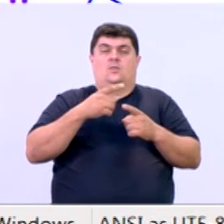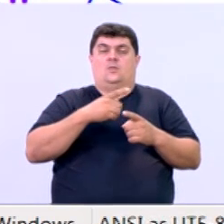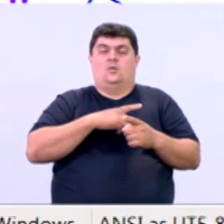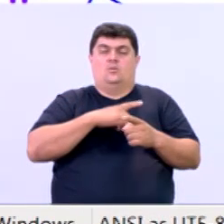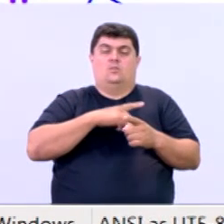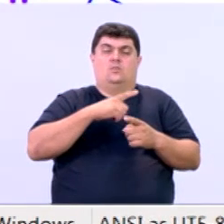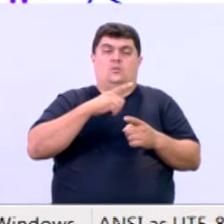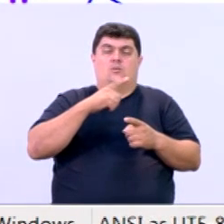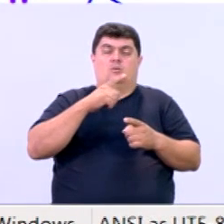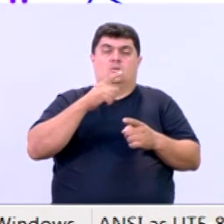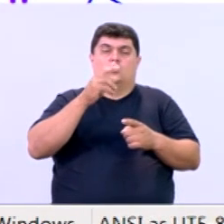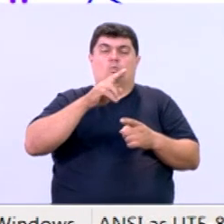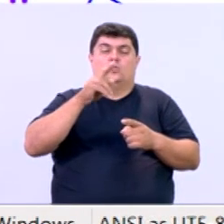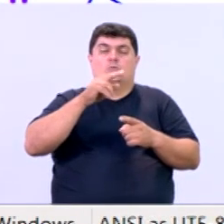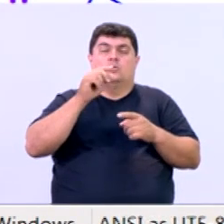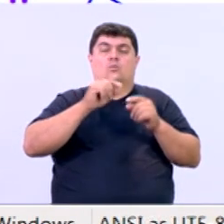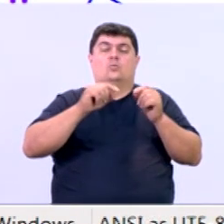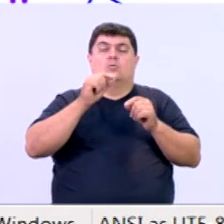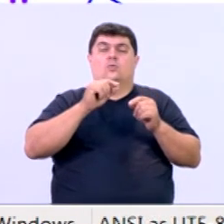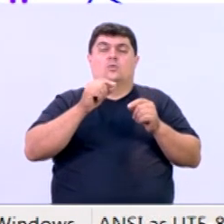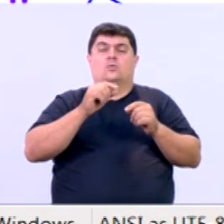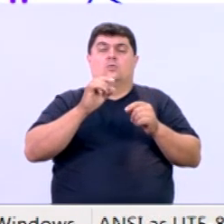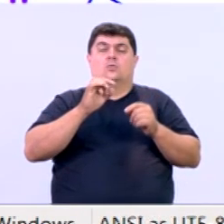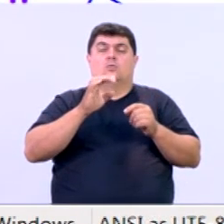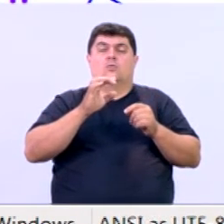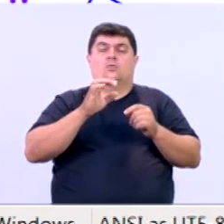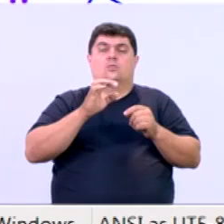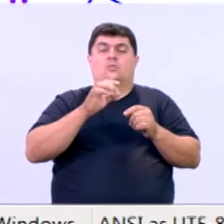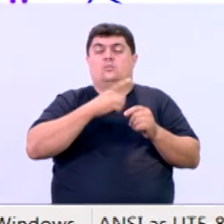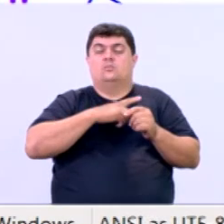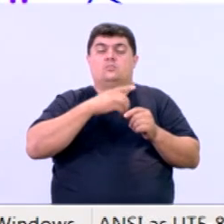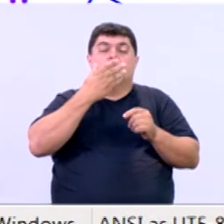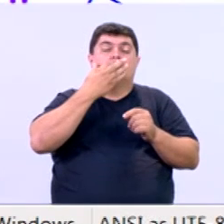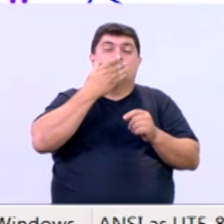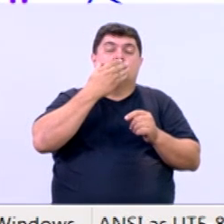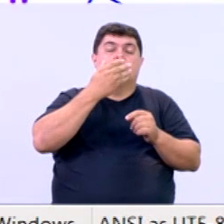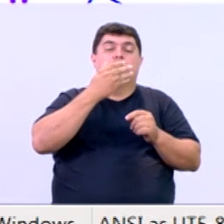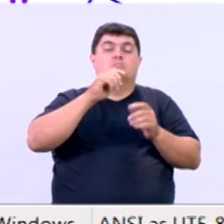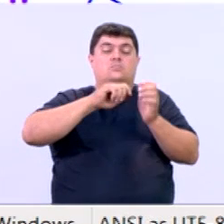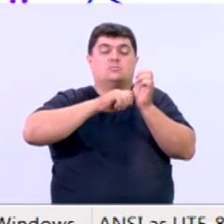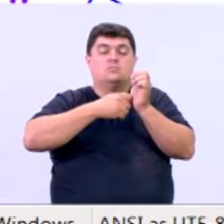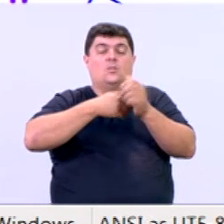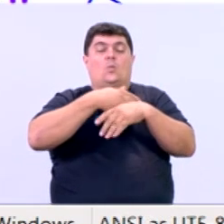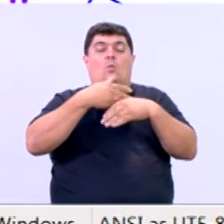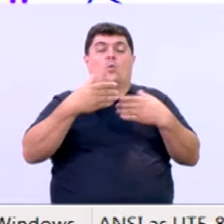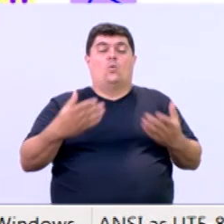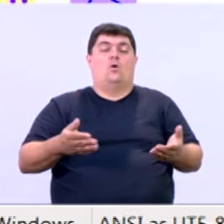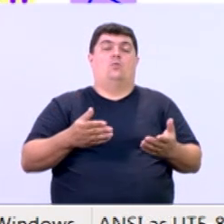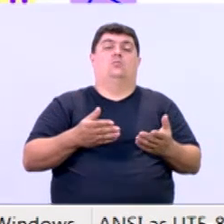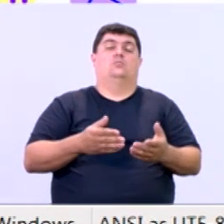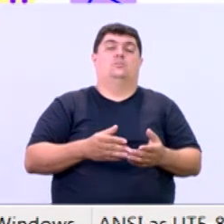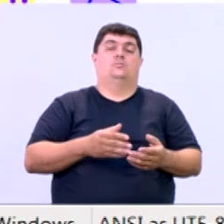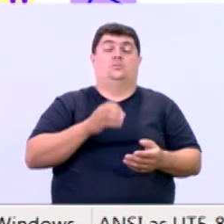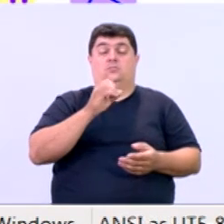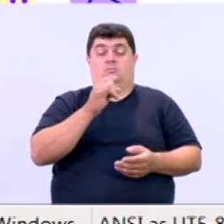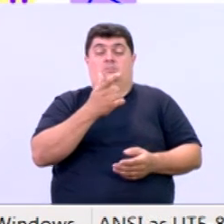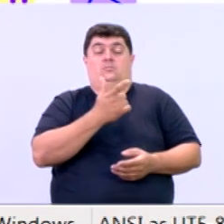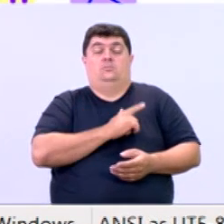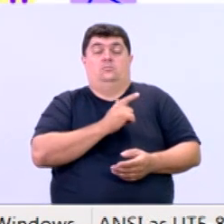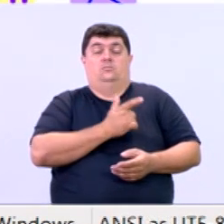quais recursos eu estou usando, qual é o tipo de codificação que eu estou usando, se eu